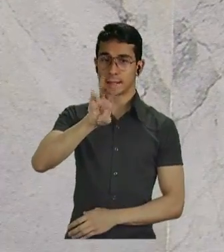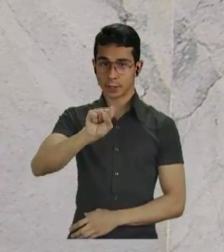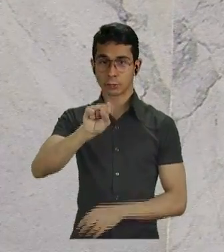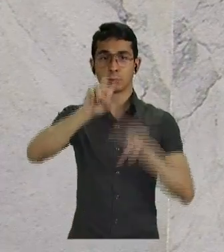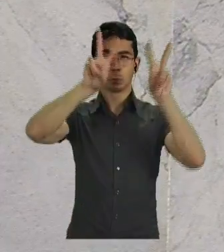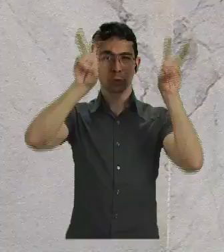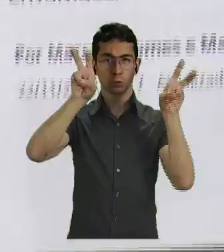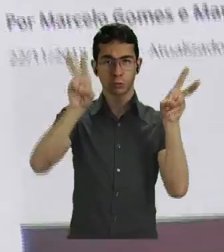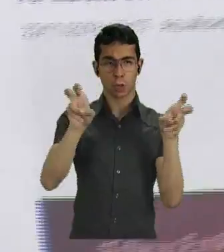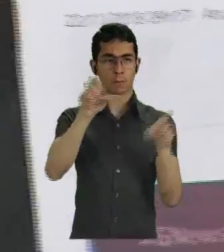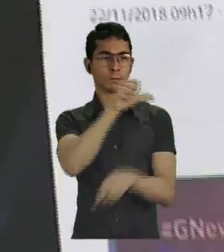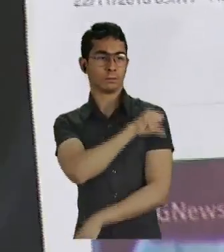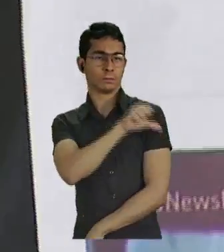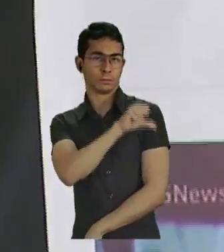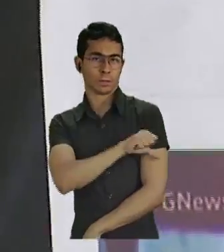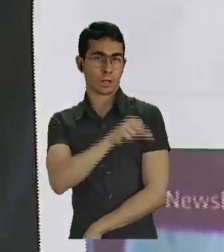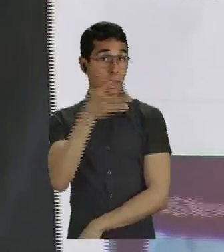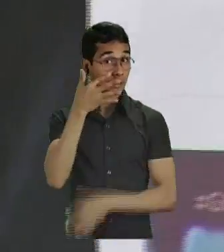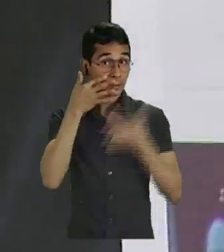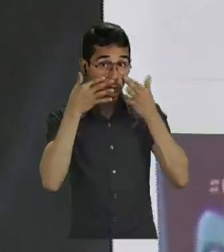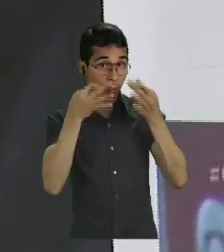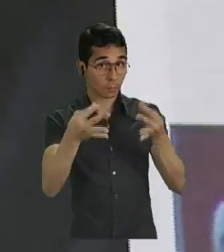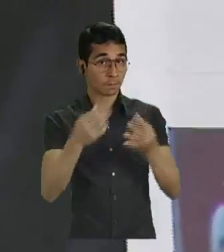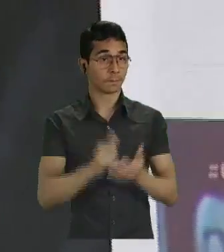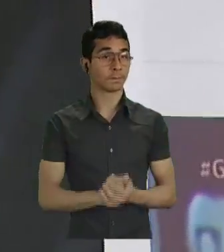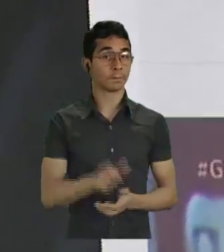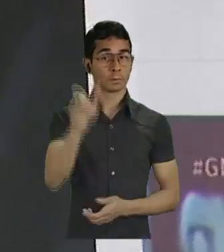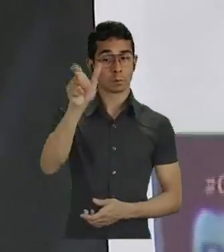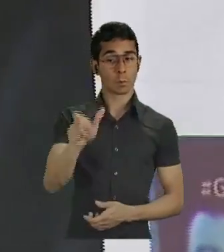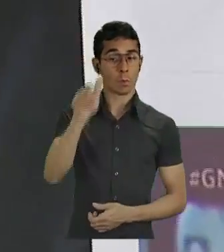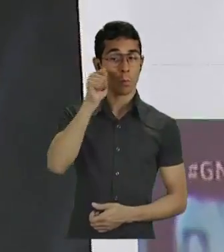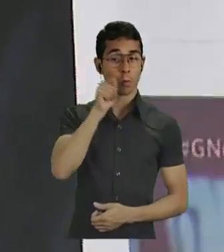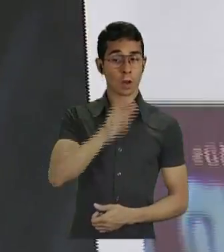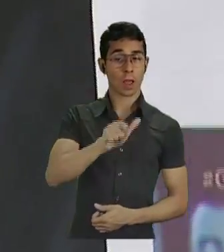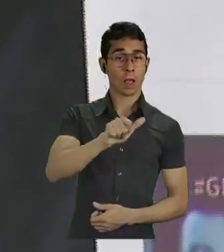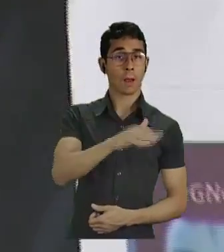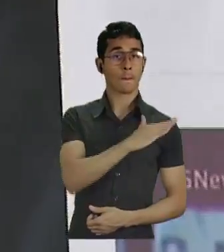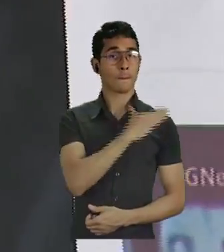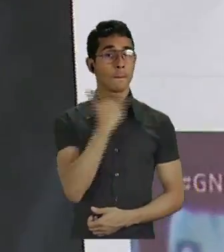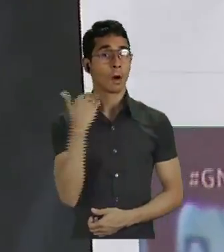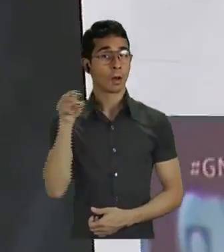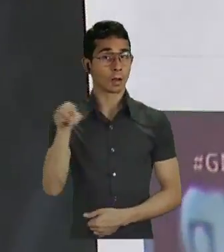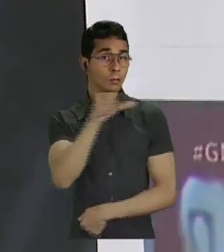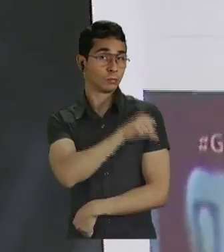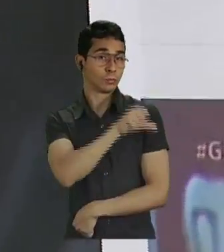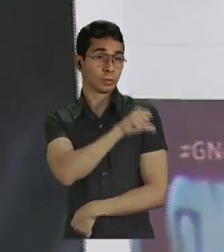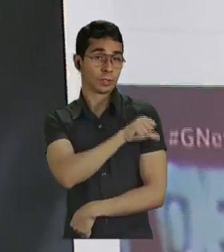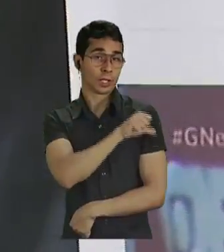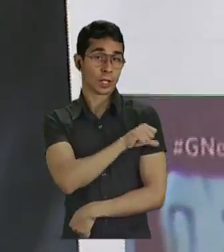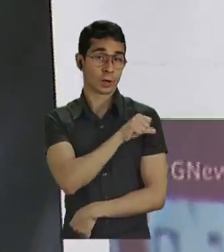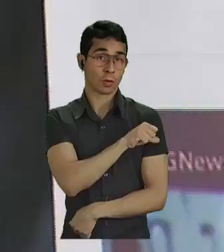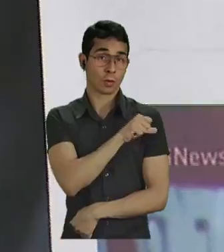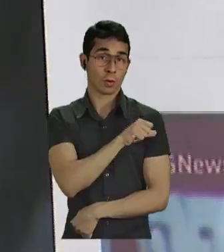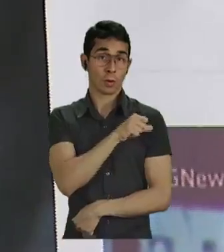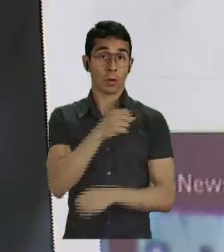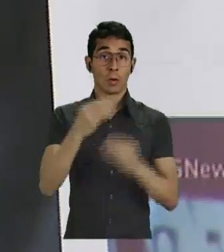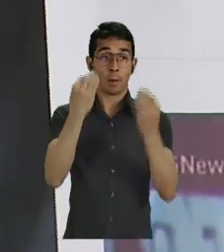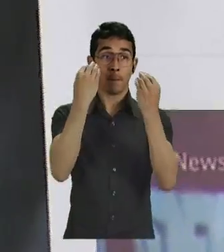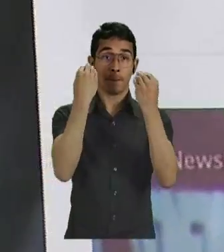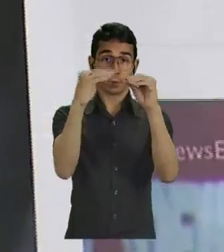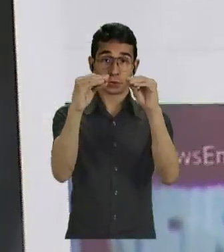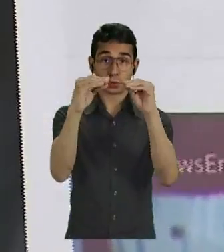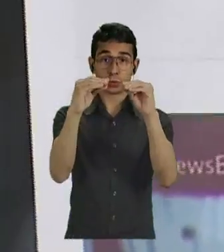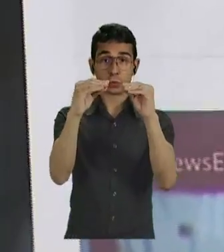preste atenção nessa matéria mulher é morta no rio seis dias após portos postar em rede